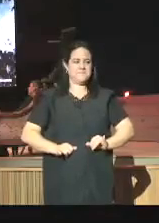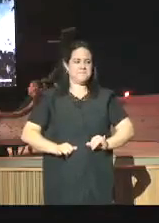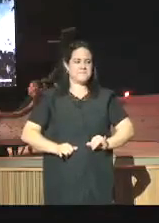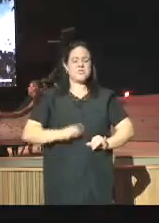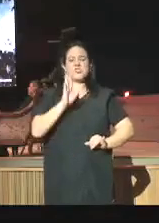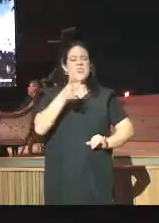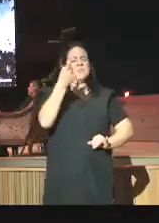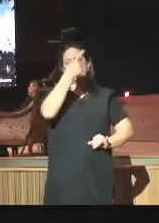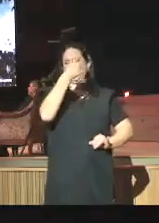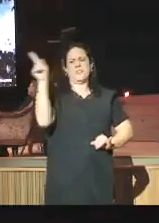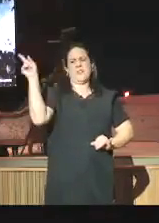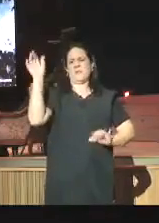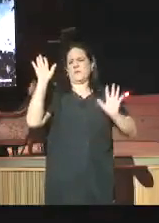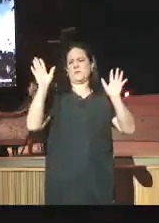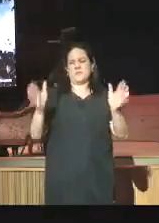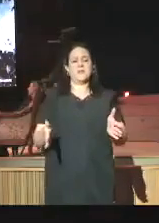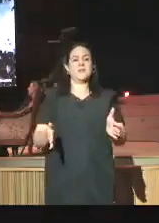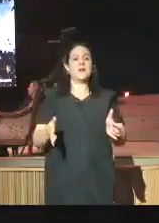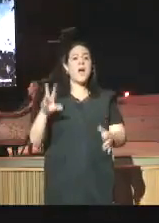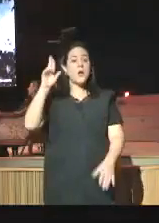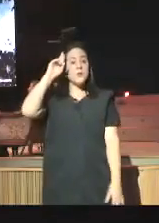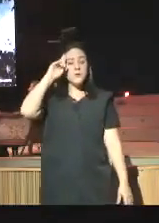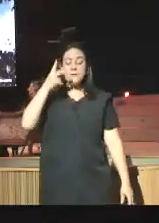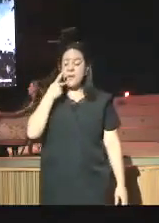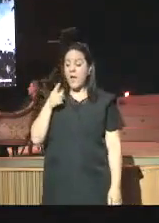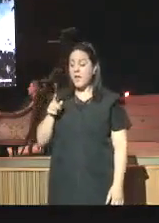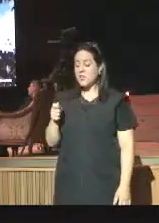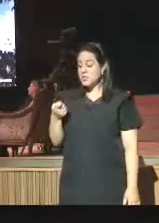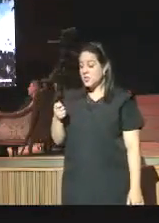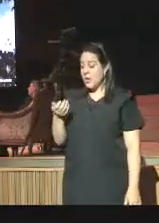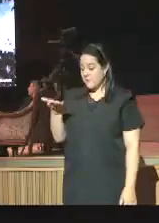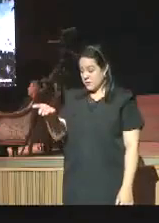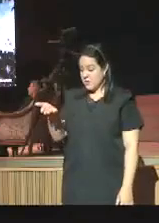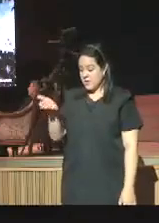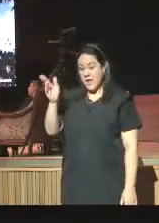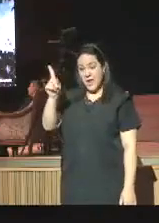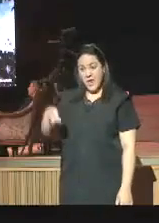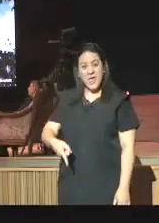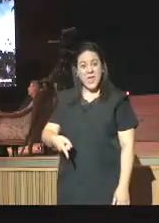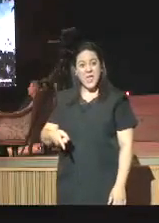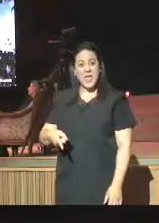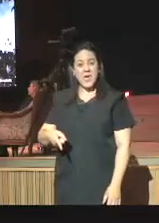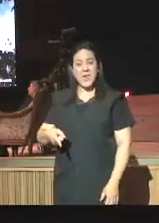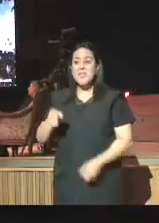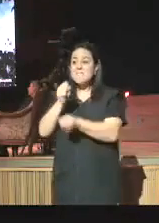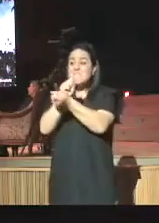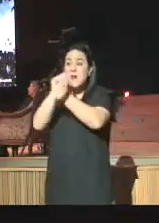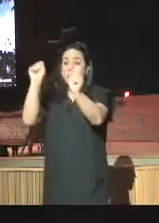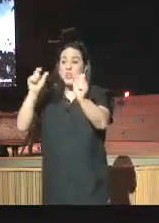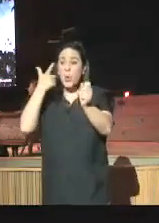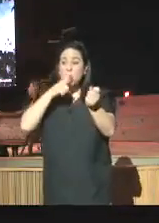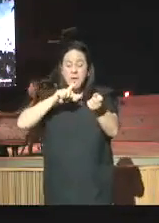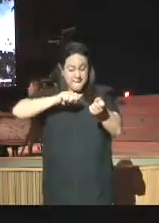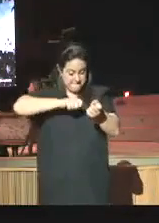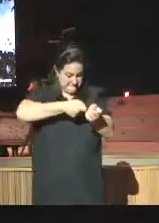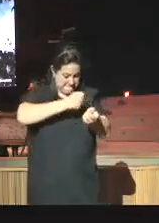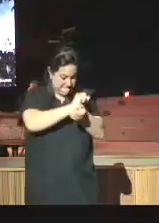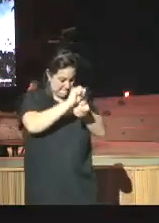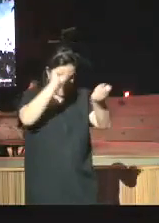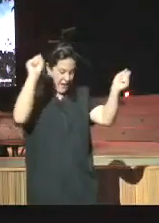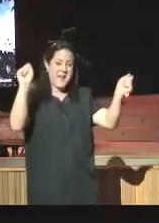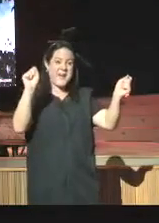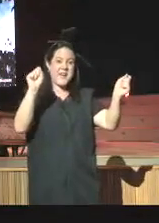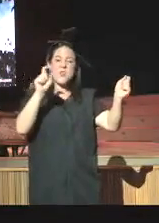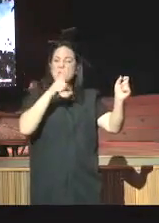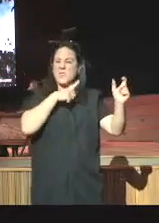aí o senhor disse ó tá aqui a chave e a chave abre a e aquilo que estava nos oprimindo vai